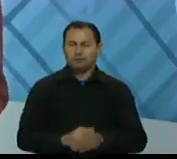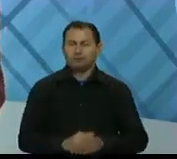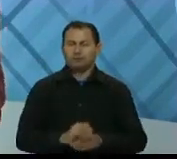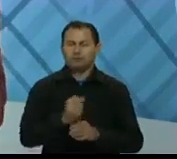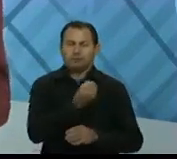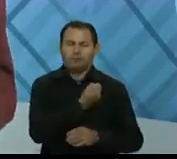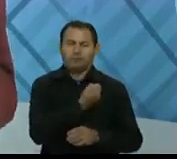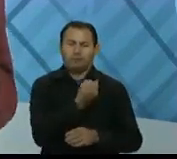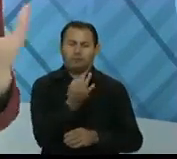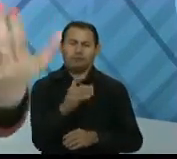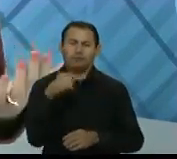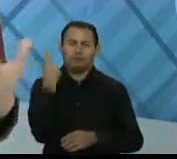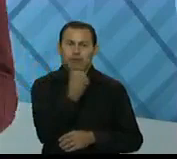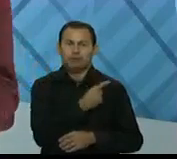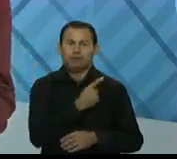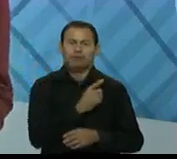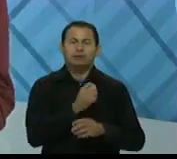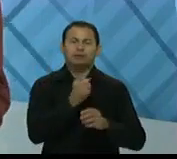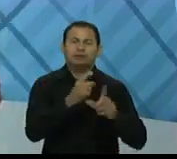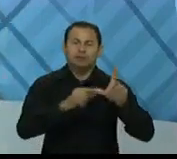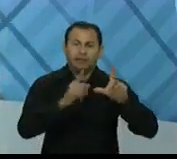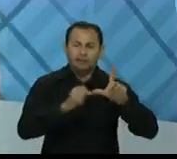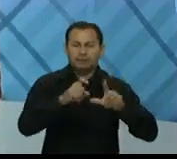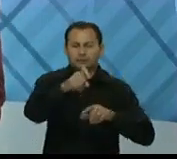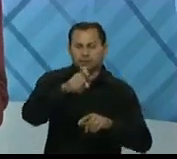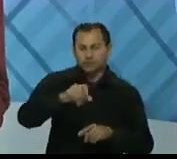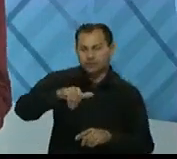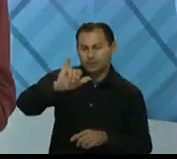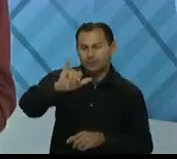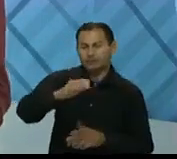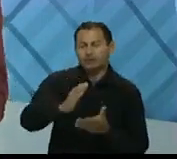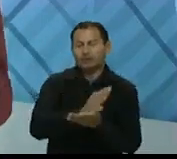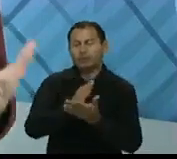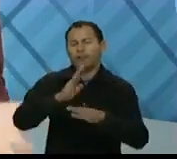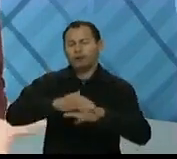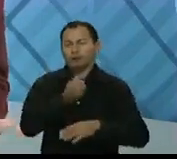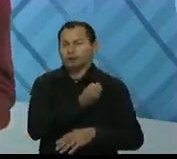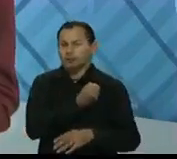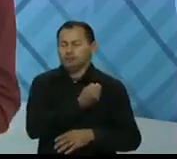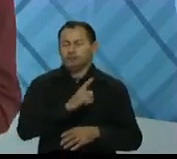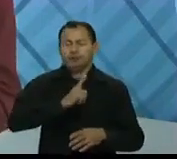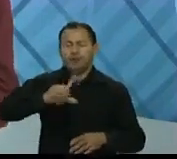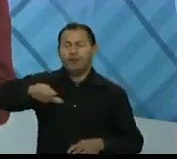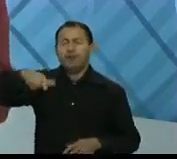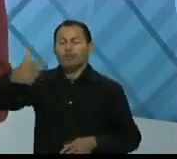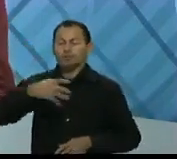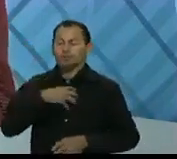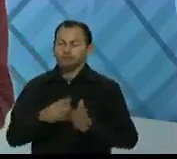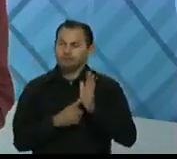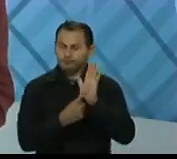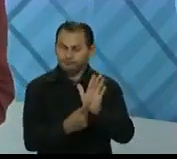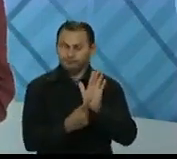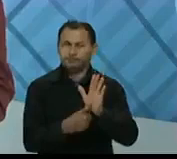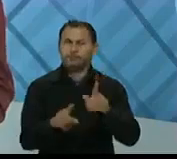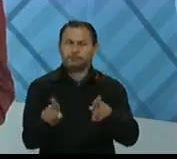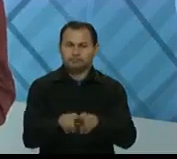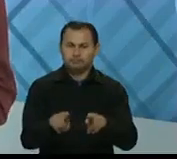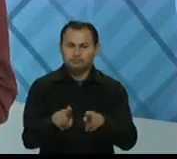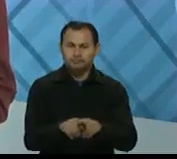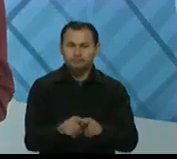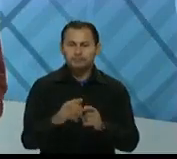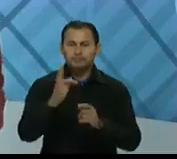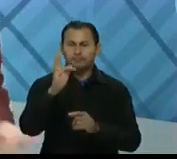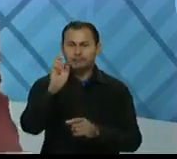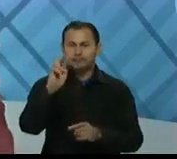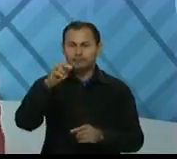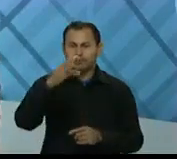algébrica, onde nós temos x, y, mais alguns números. Tem outras formas também de representar uma